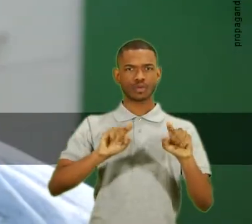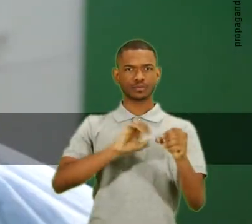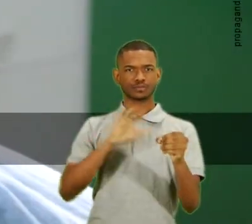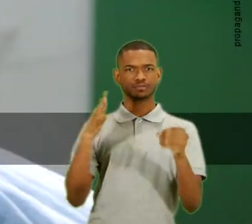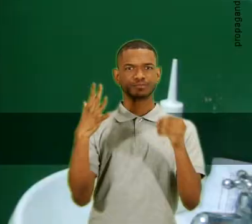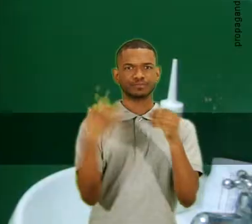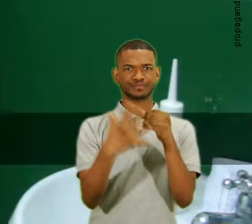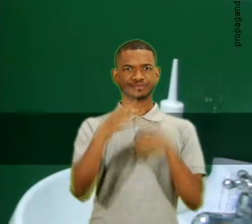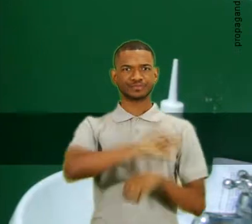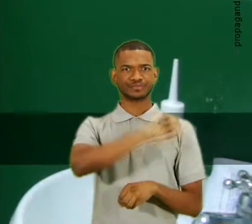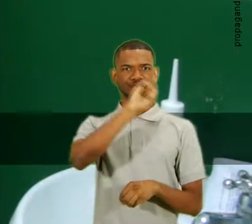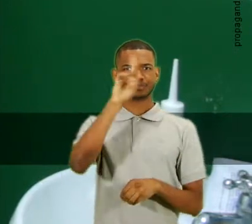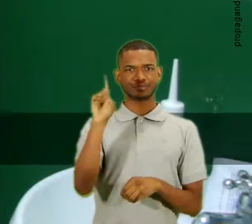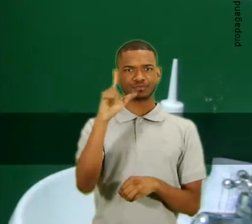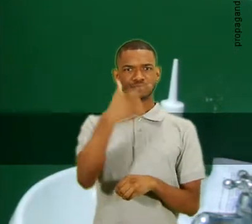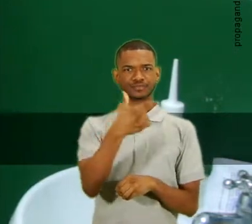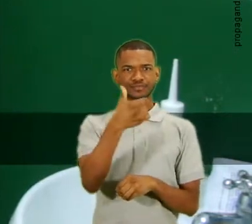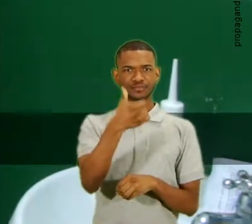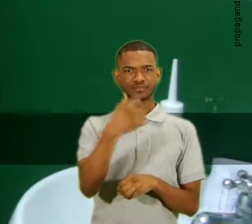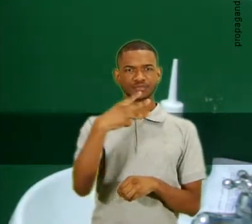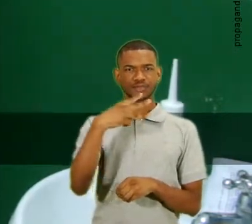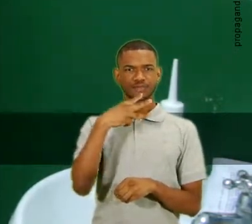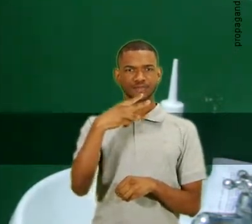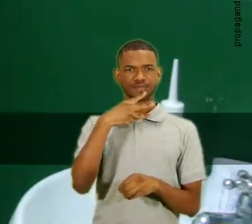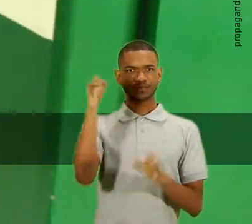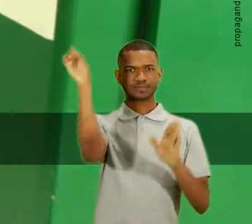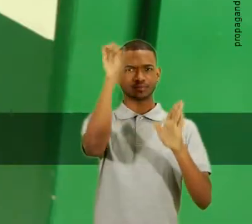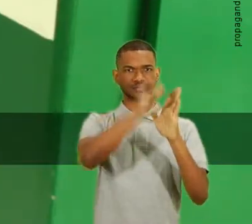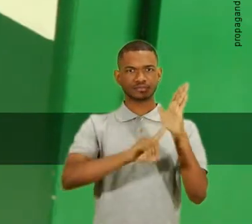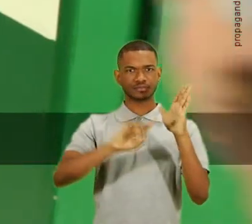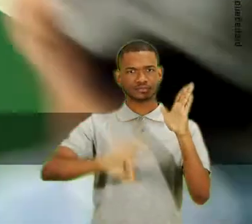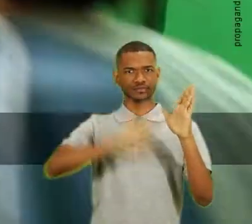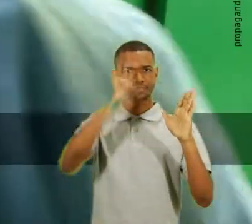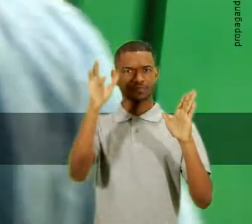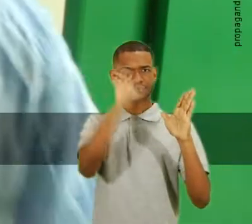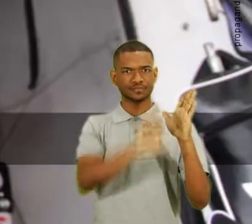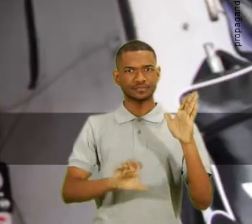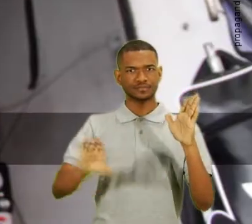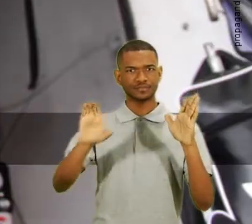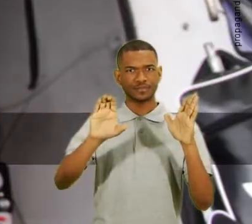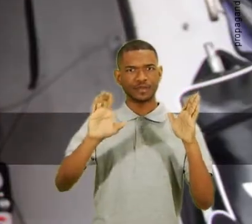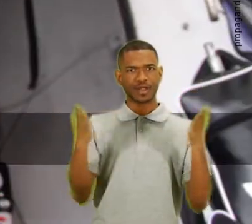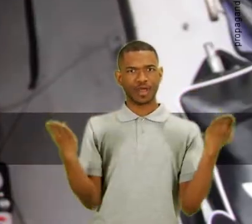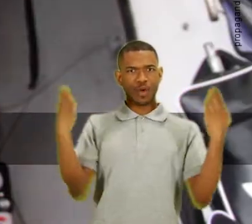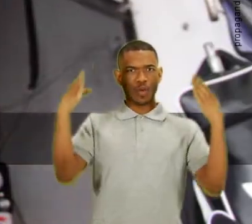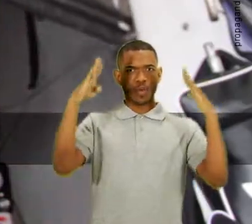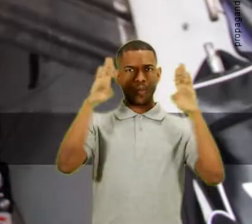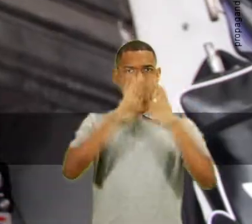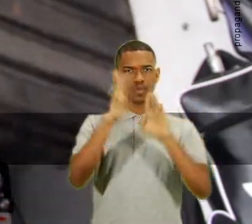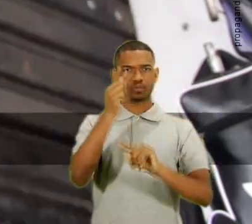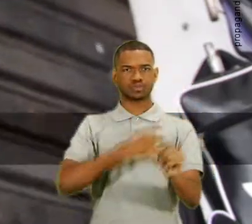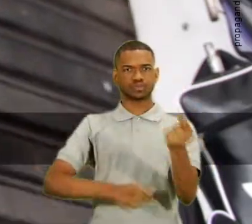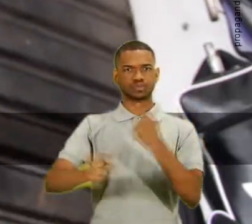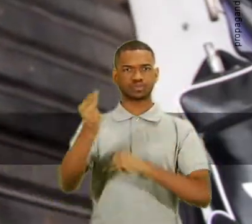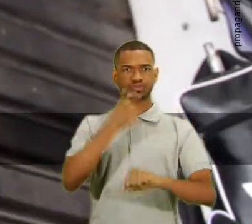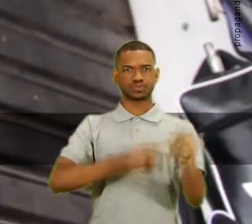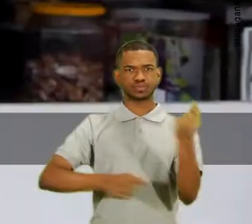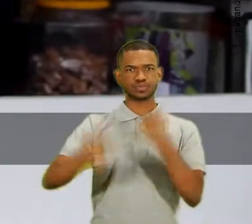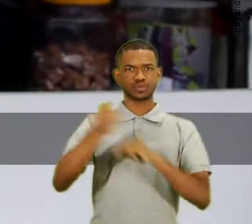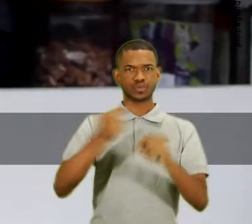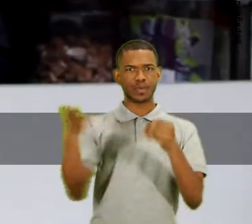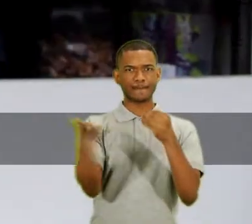a 21 de Março seguinte o decretos Federais e estaduais foi determinado o fechamento dos comércios